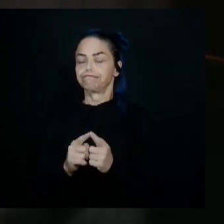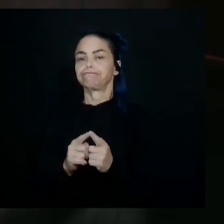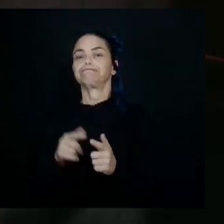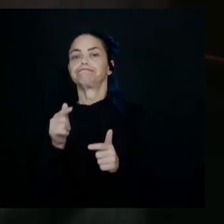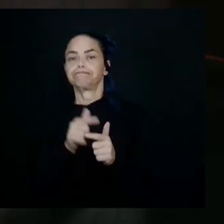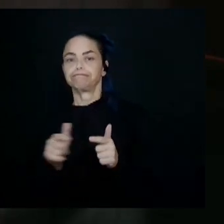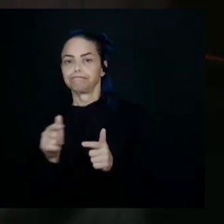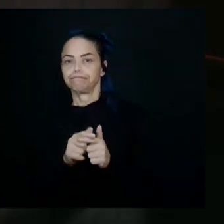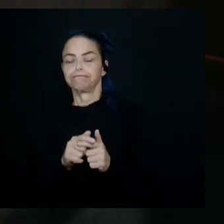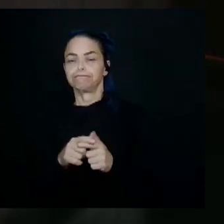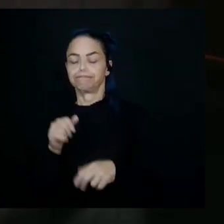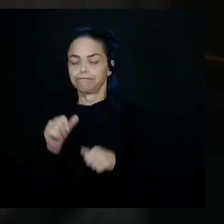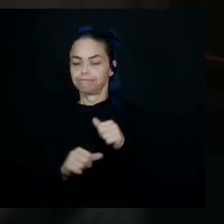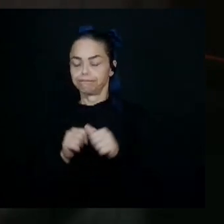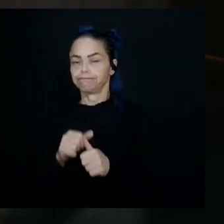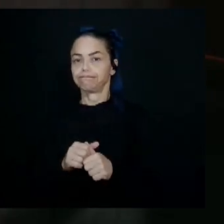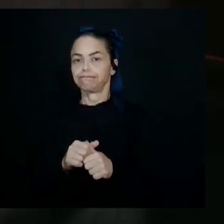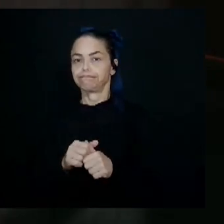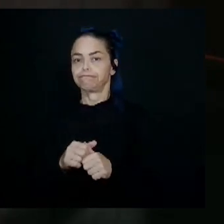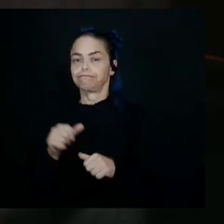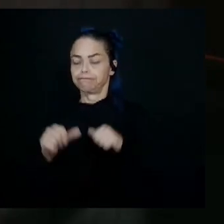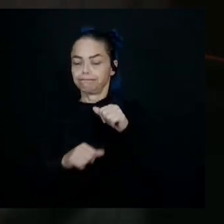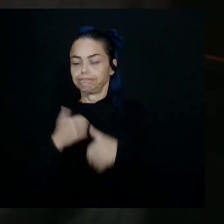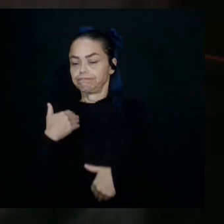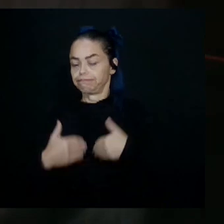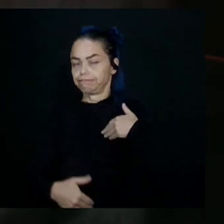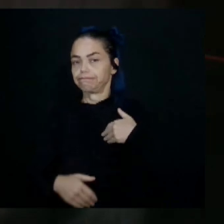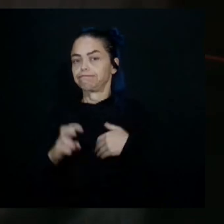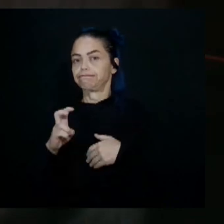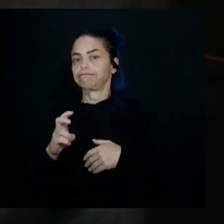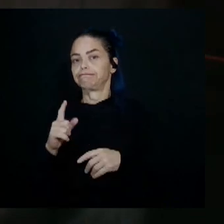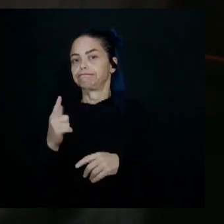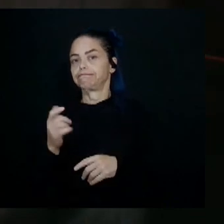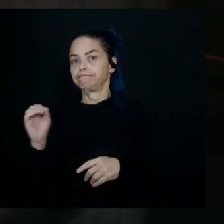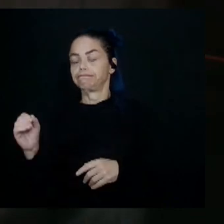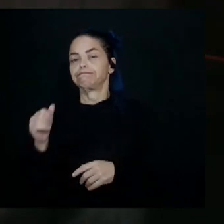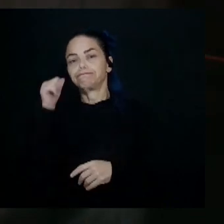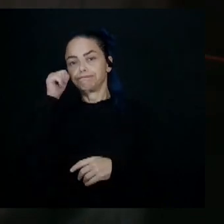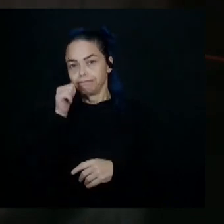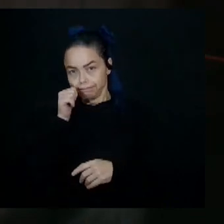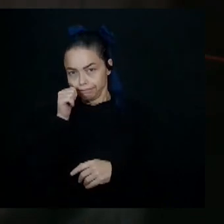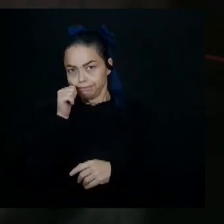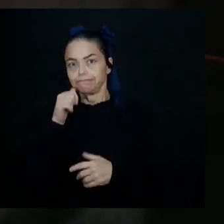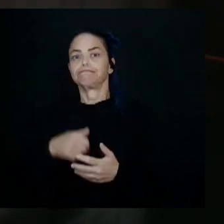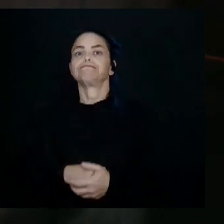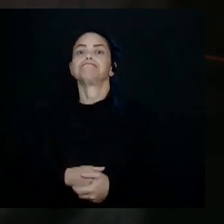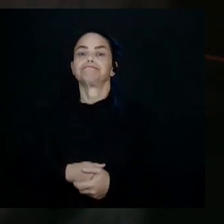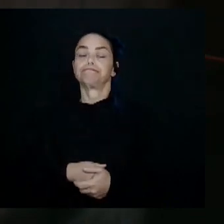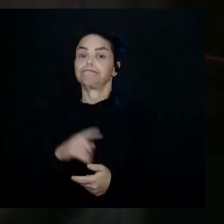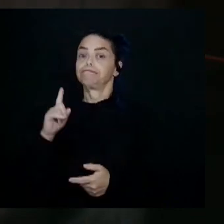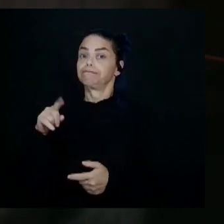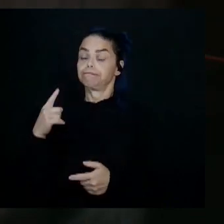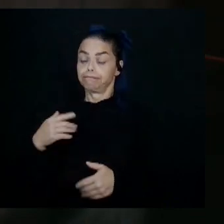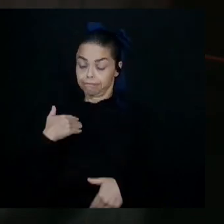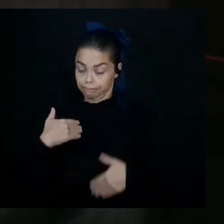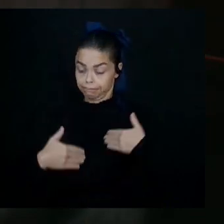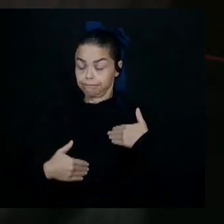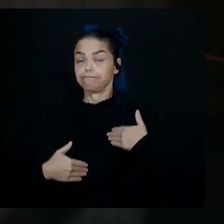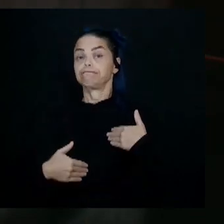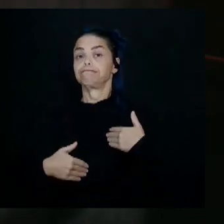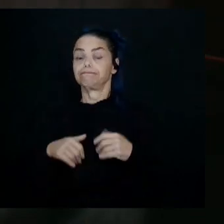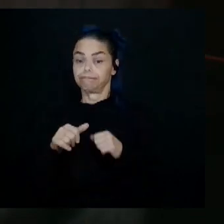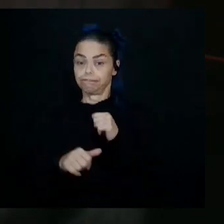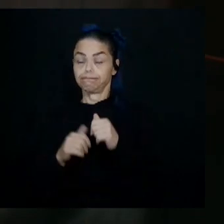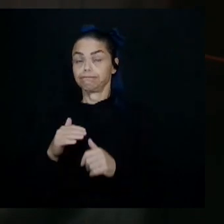puberdade precoce é de 5 a 10 vezes maior em meninas. E os efeitos vão além do corpo, porque quando o desenvolvimento